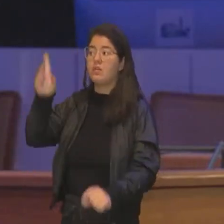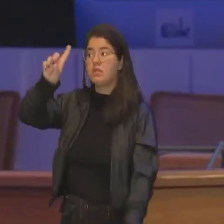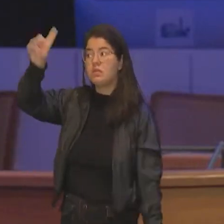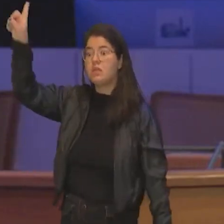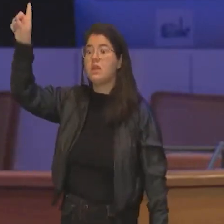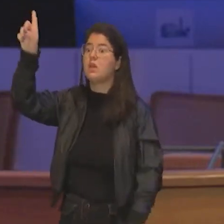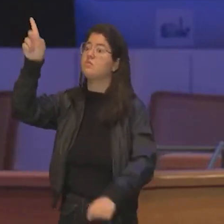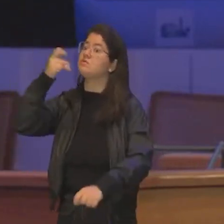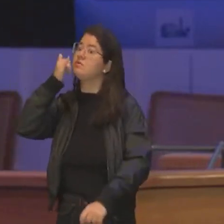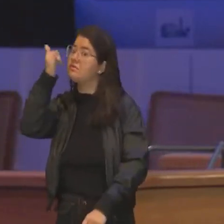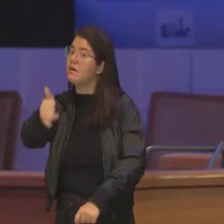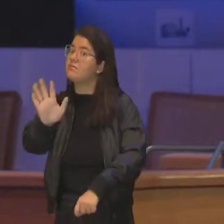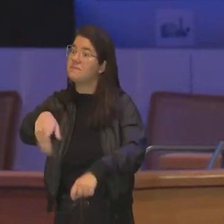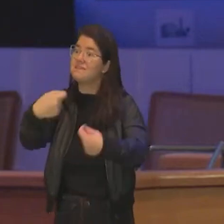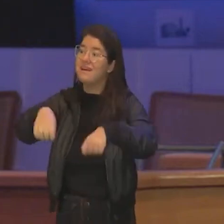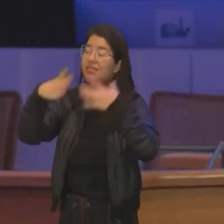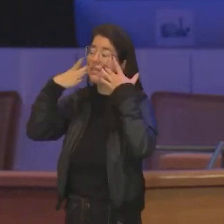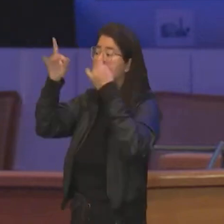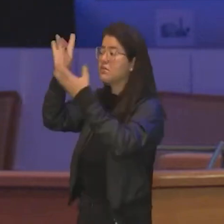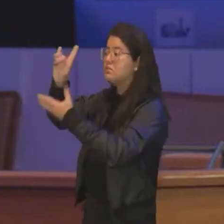falando com vocês, escutem.